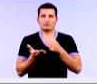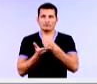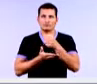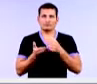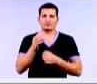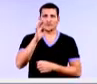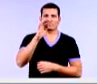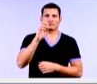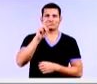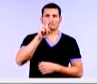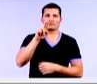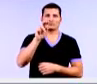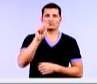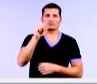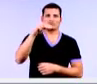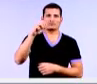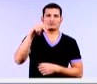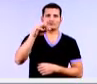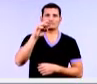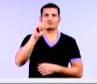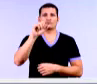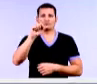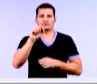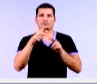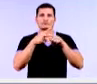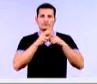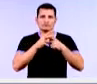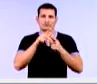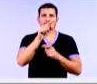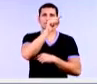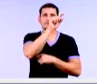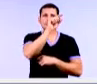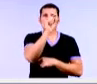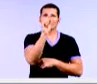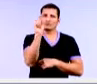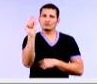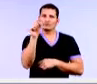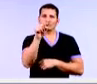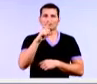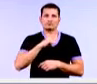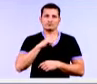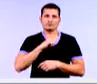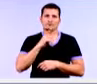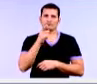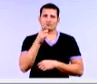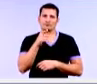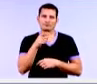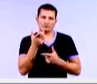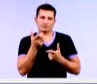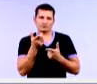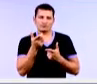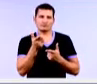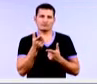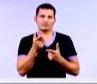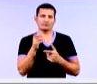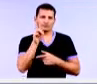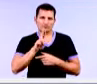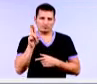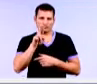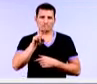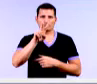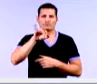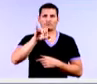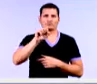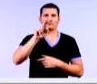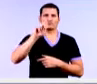de ferramentas, né? Ou seja, as opções que você vai ter quando você estiver operando o Visual G,